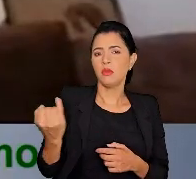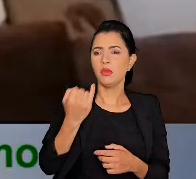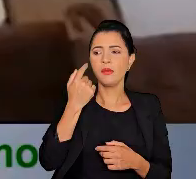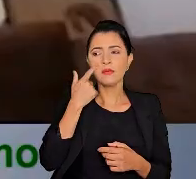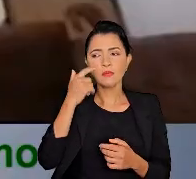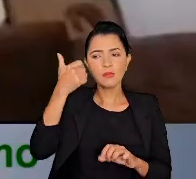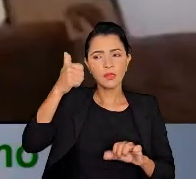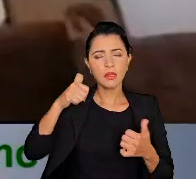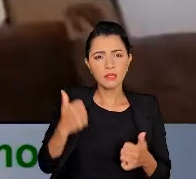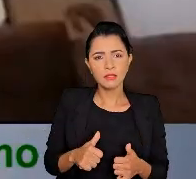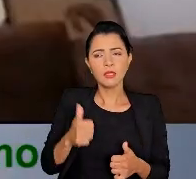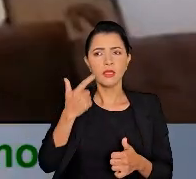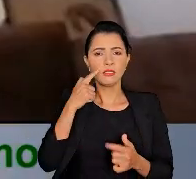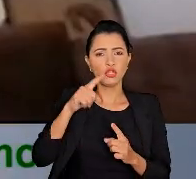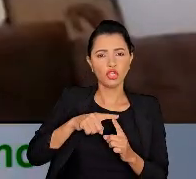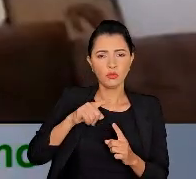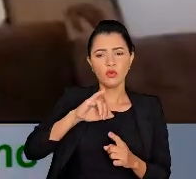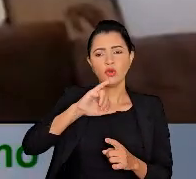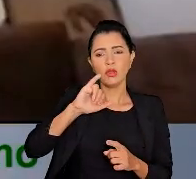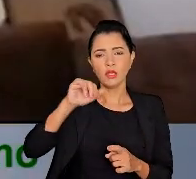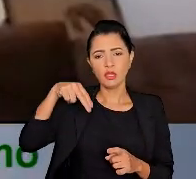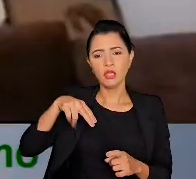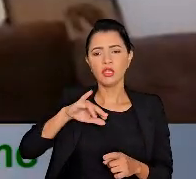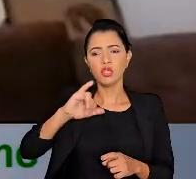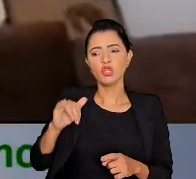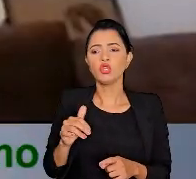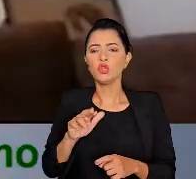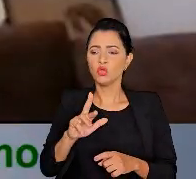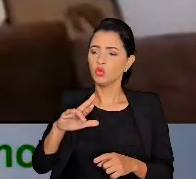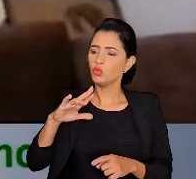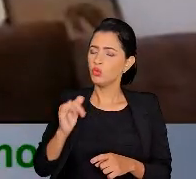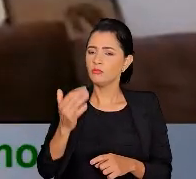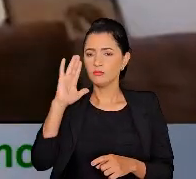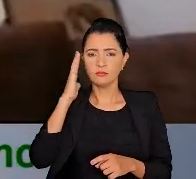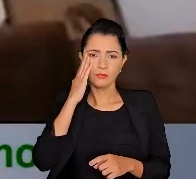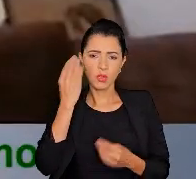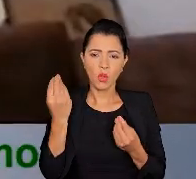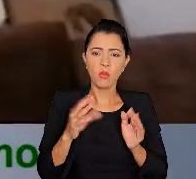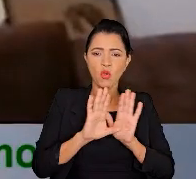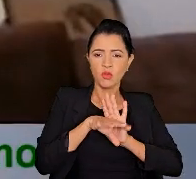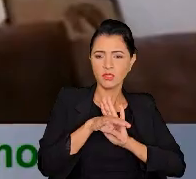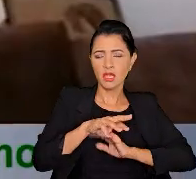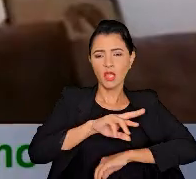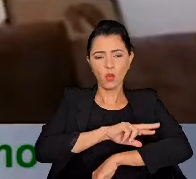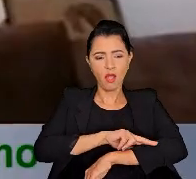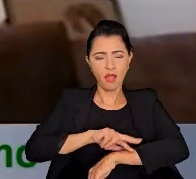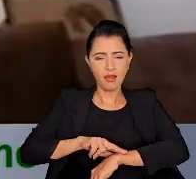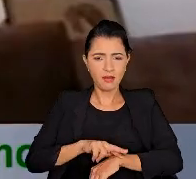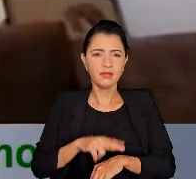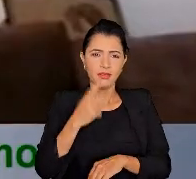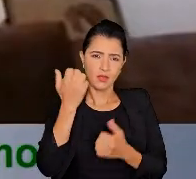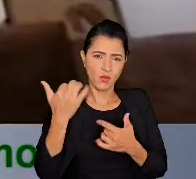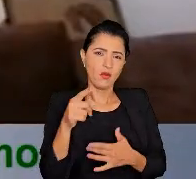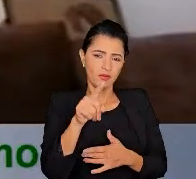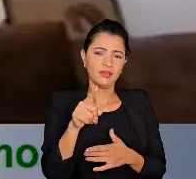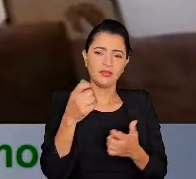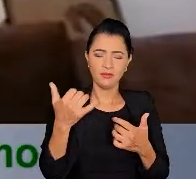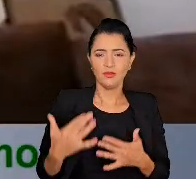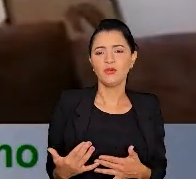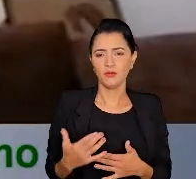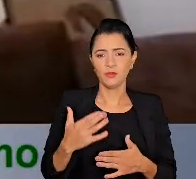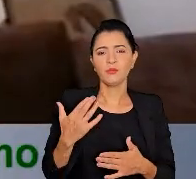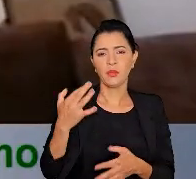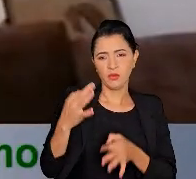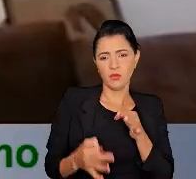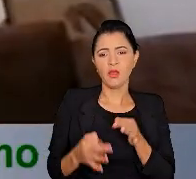de injúria para a gente perceber também como o conceito de raça, até como o senhor falou aí no julgado do Supremo